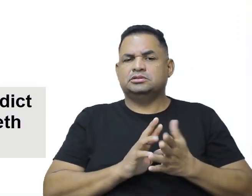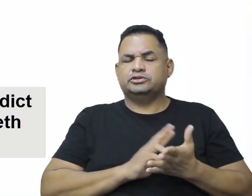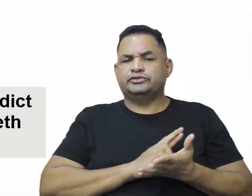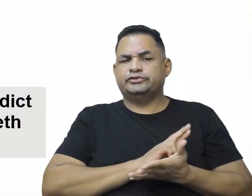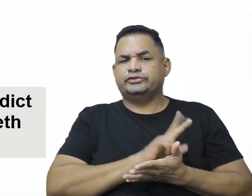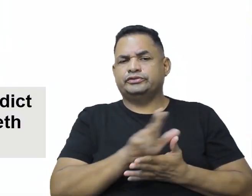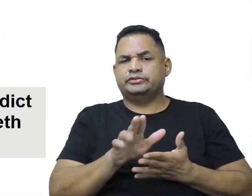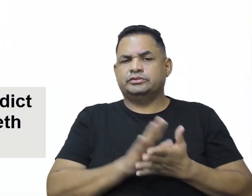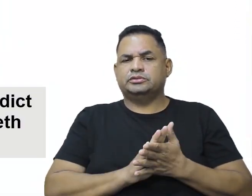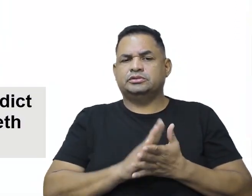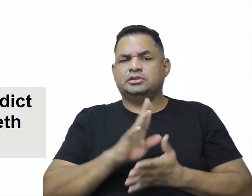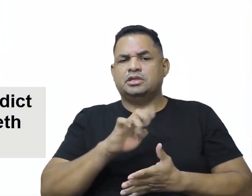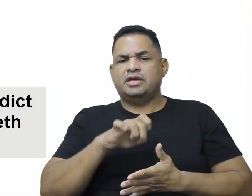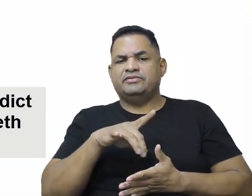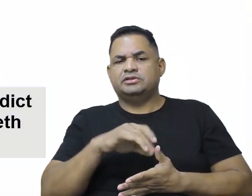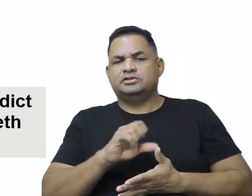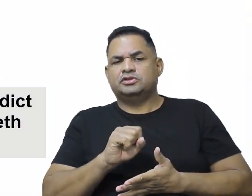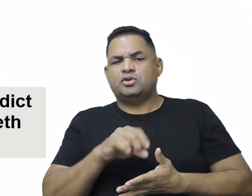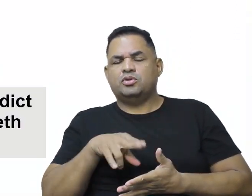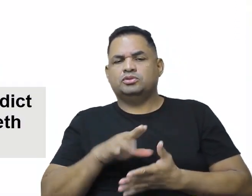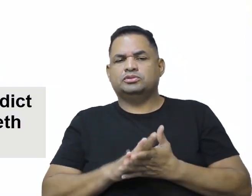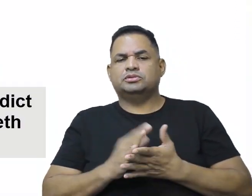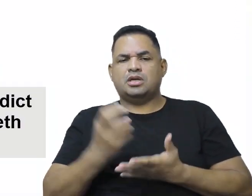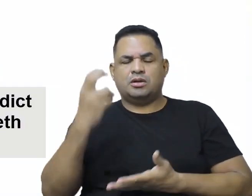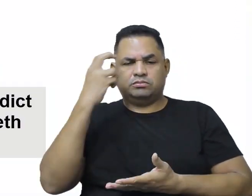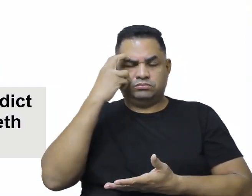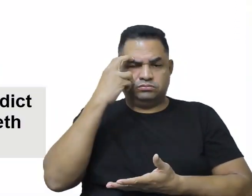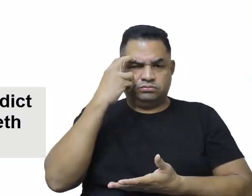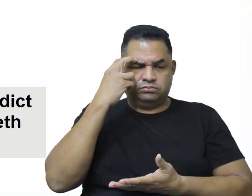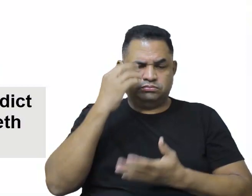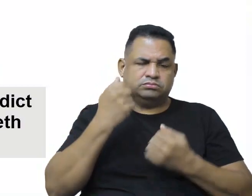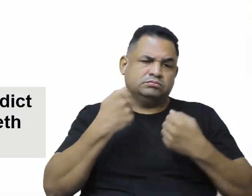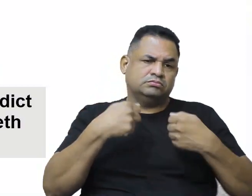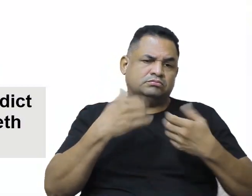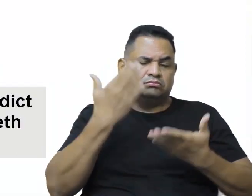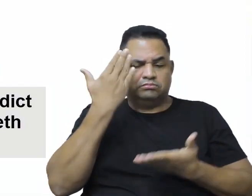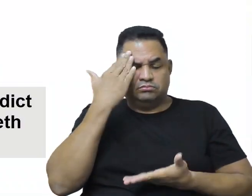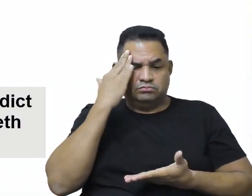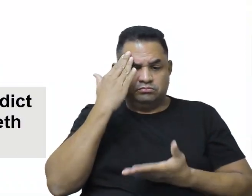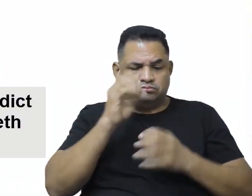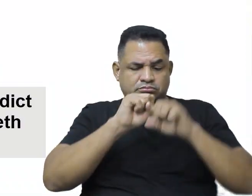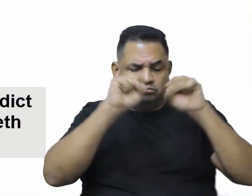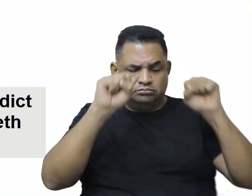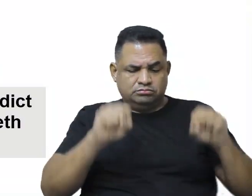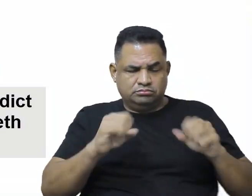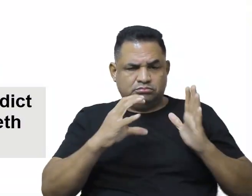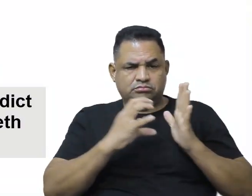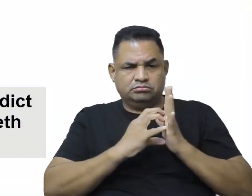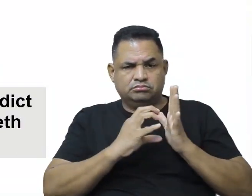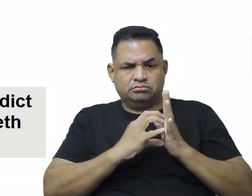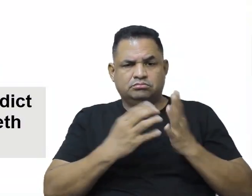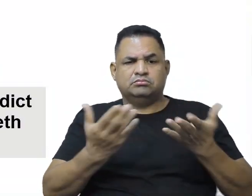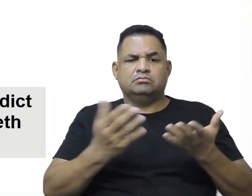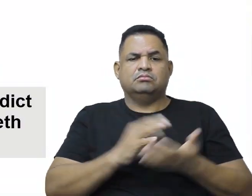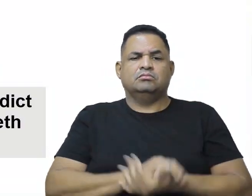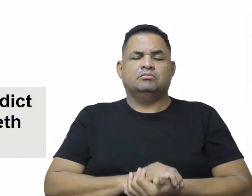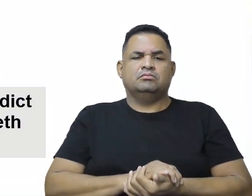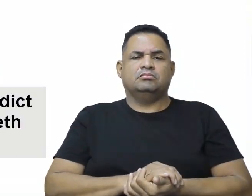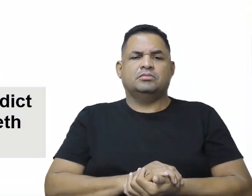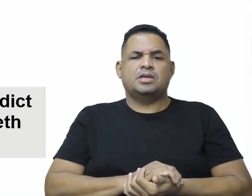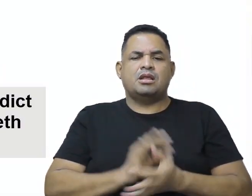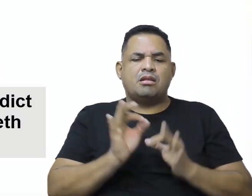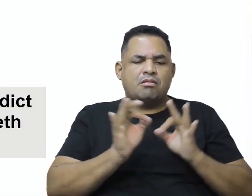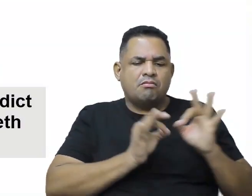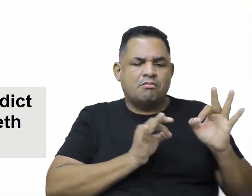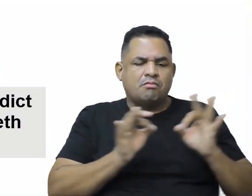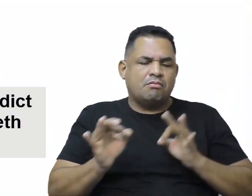o Claude lévi-strauss que falas que a cultura É pode ser entendida como um sistema simbólico né que é